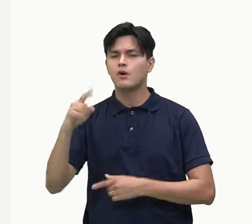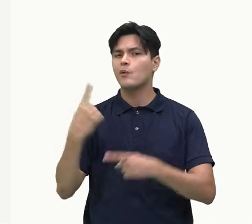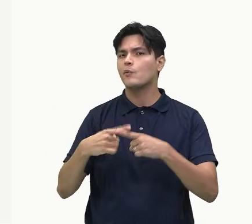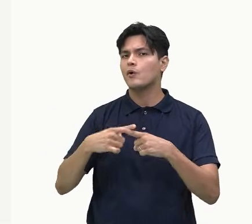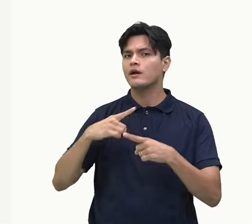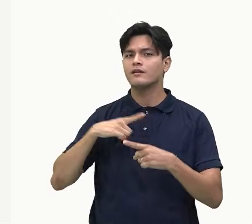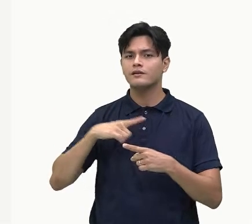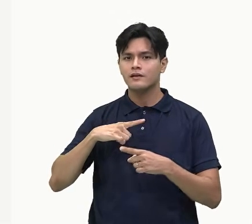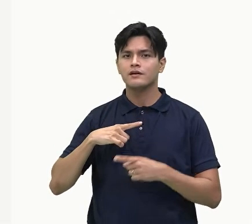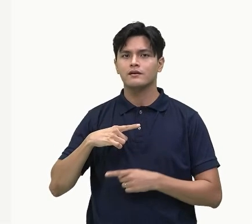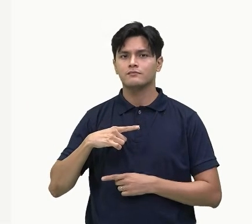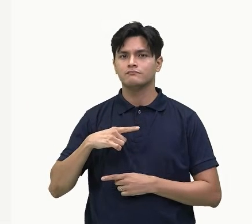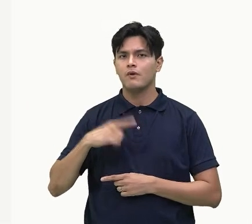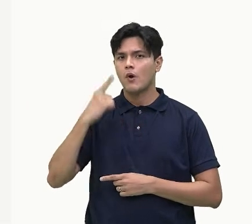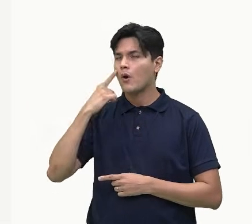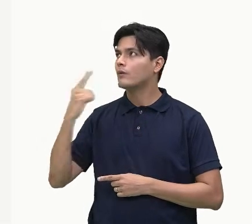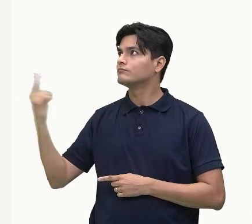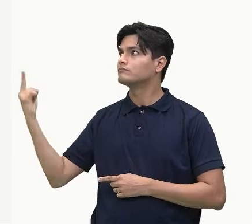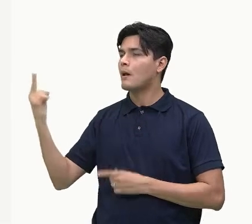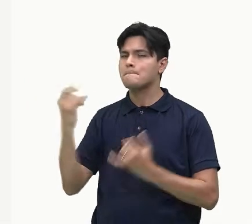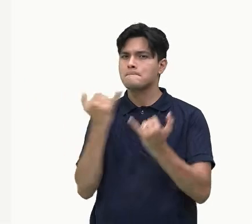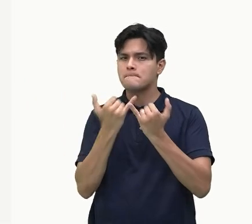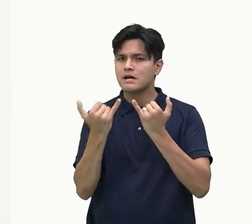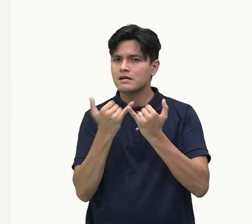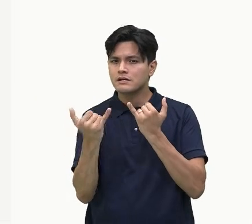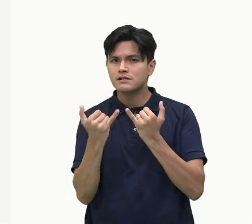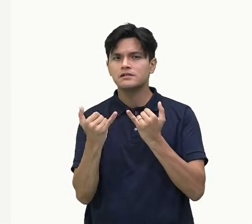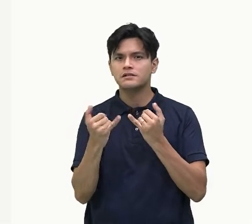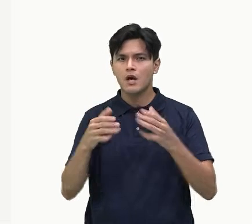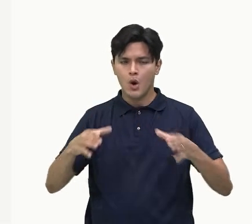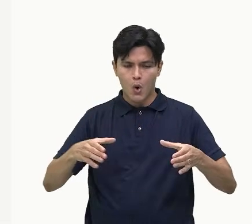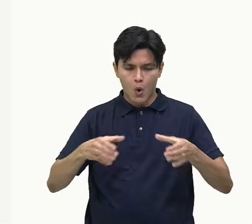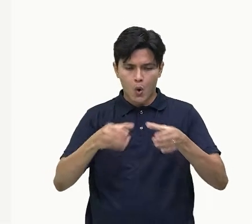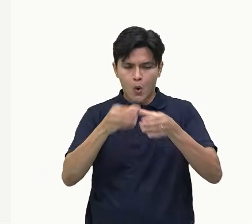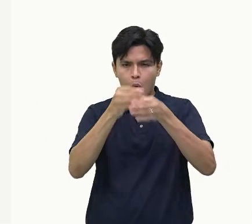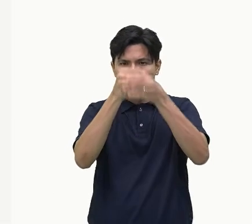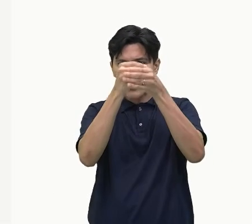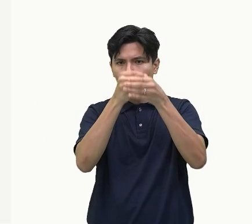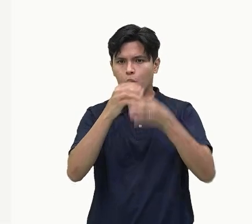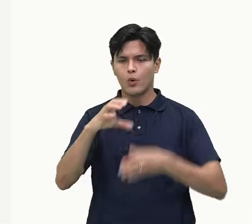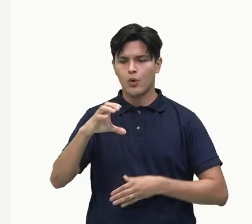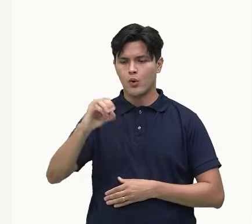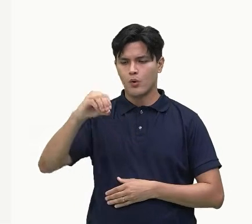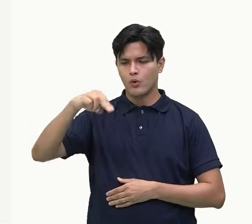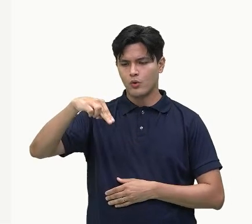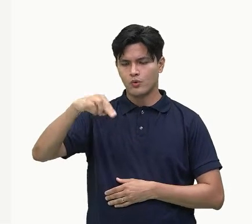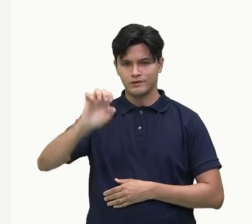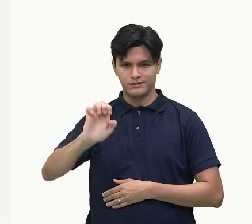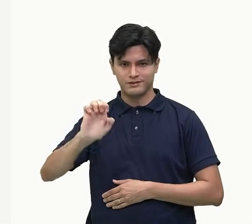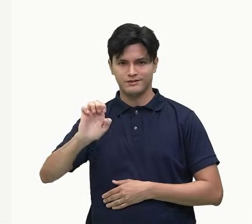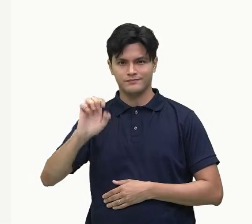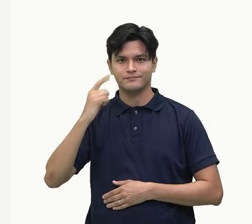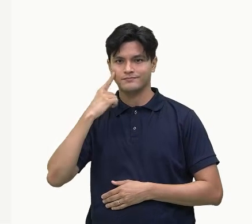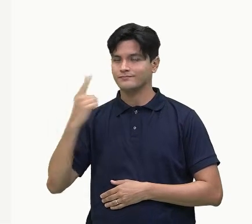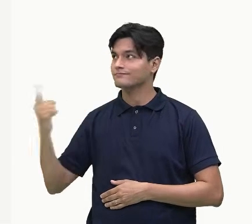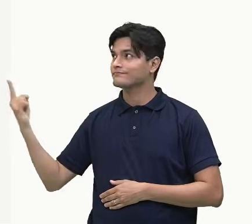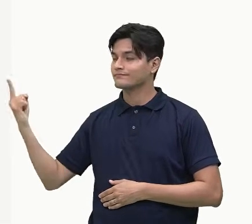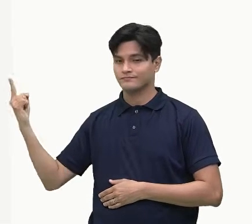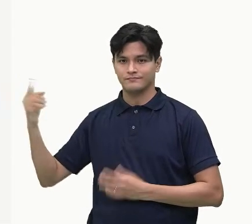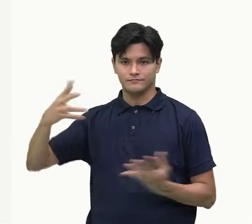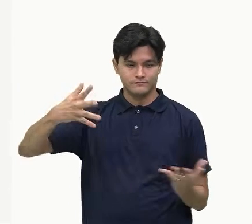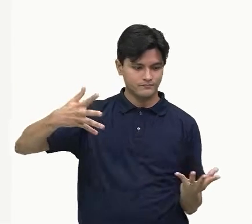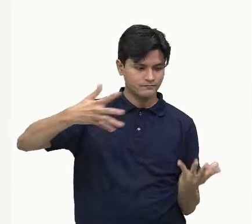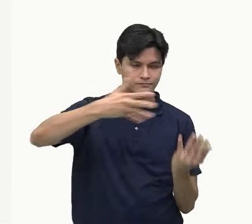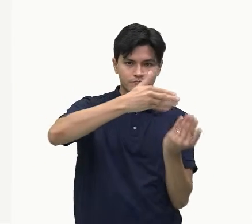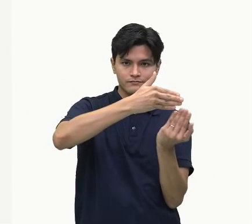temos aí o primeiro tipo, é o cônico convergente, que todos eles vão para um único ponto.